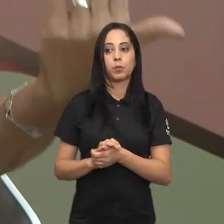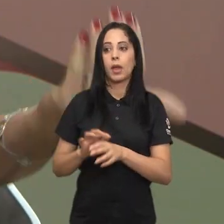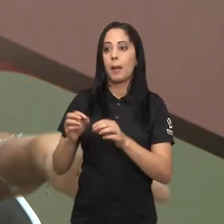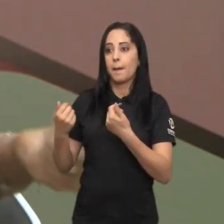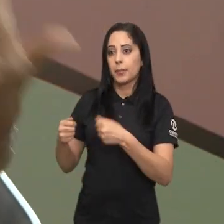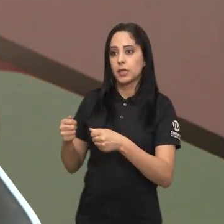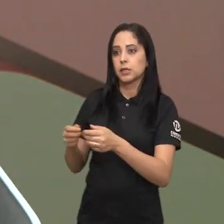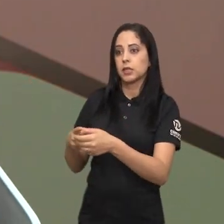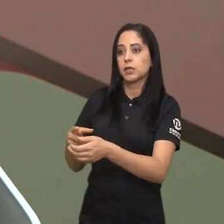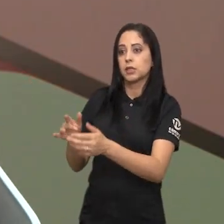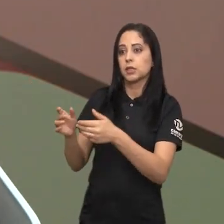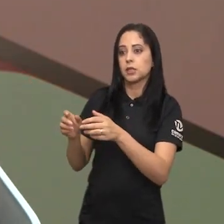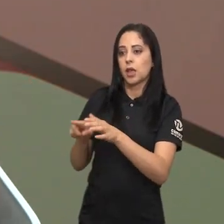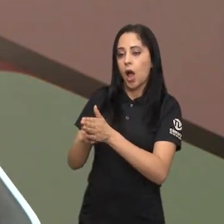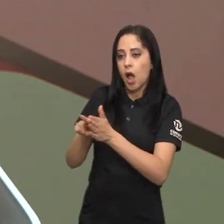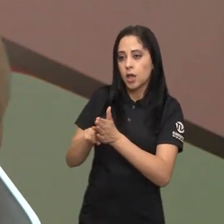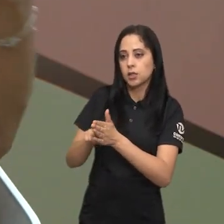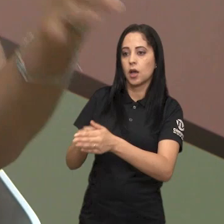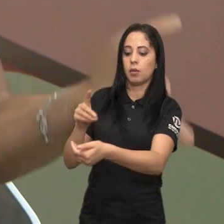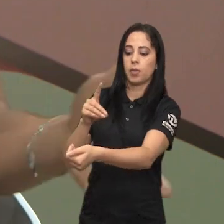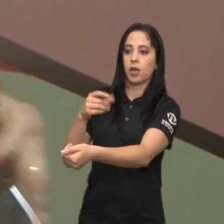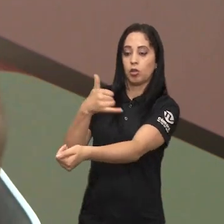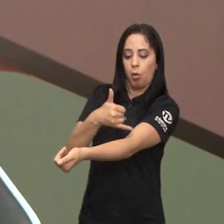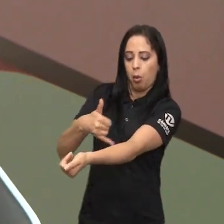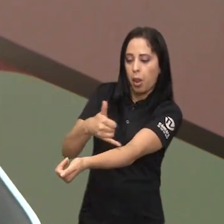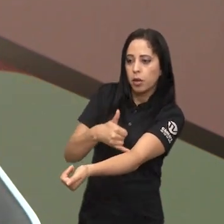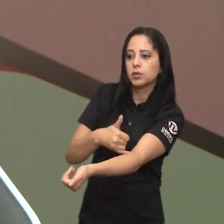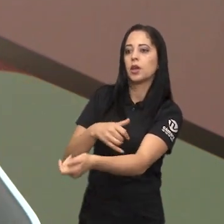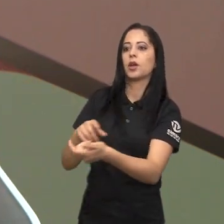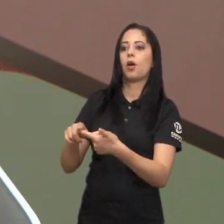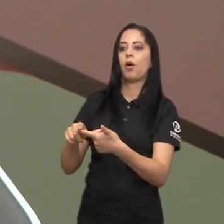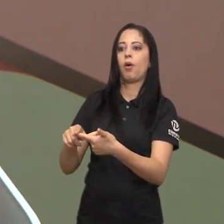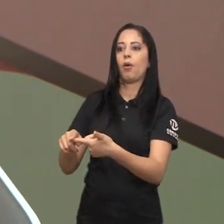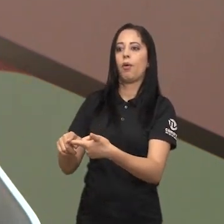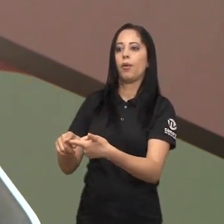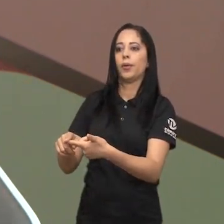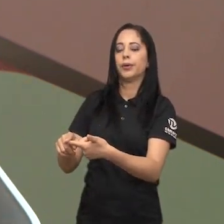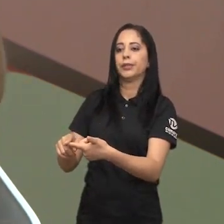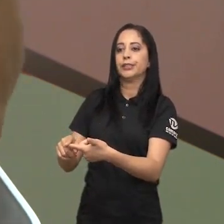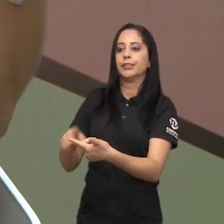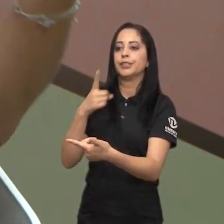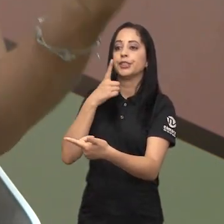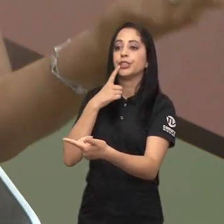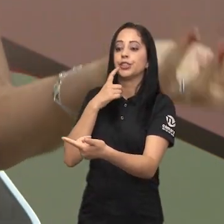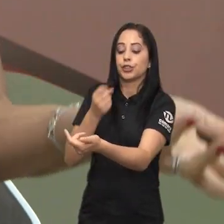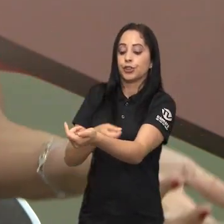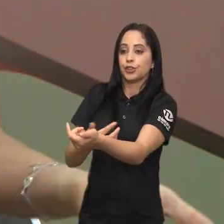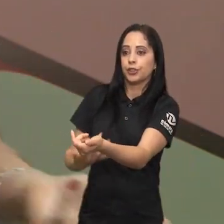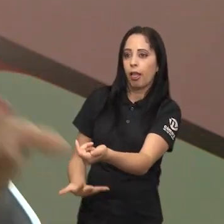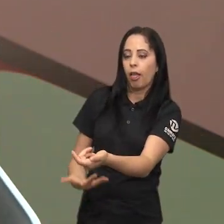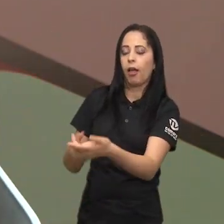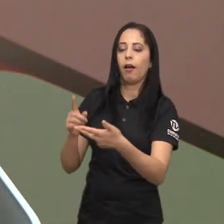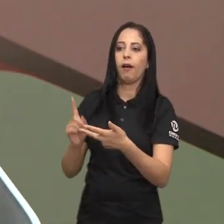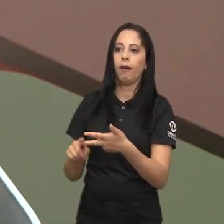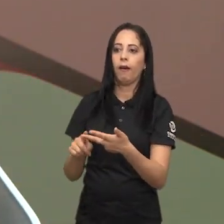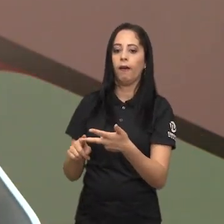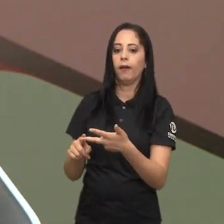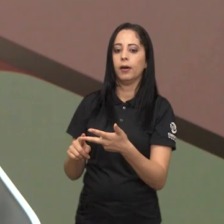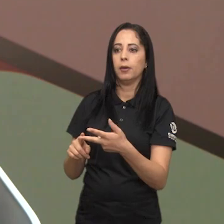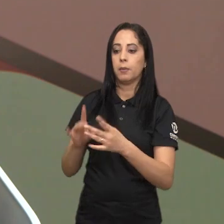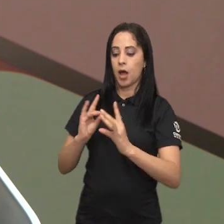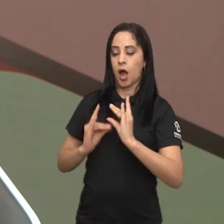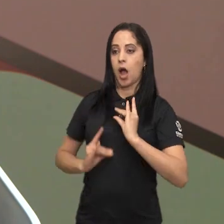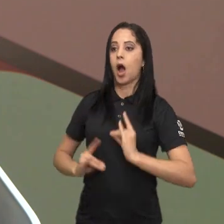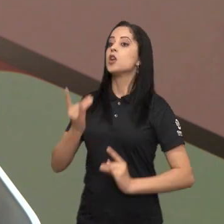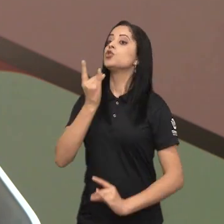da parte hormonal, mas a parte também do colesterol, de hemograma, de glicose para ver se não tem diabetes, de